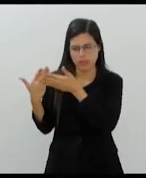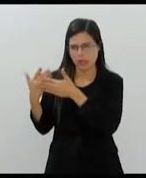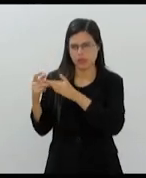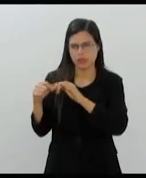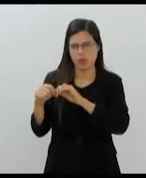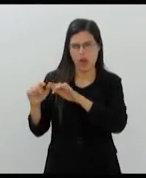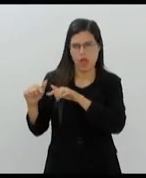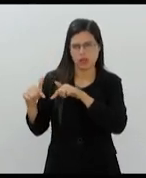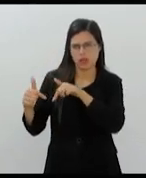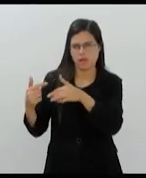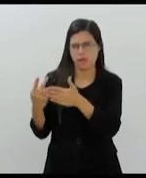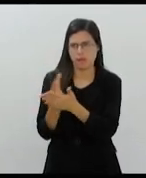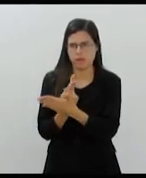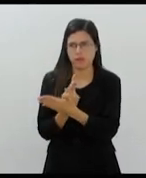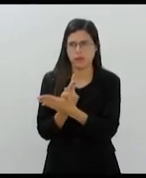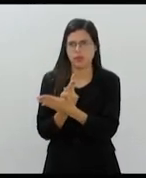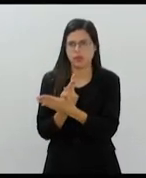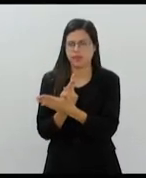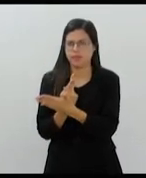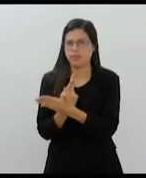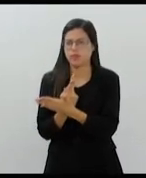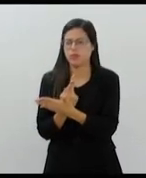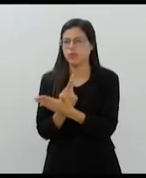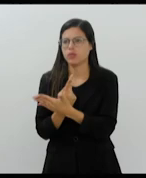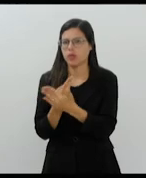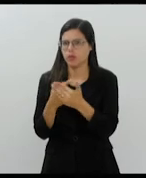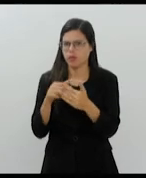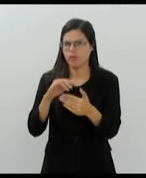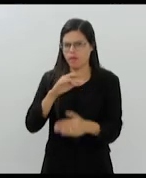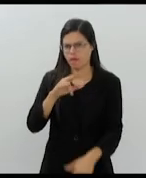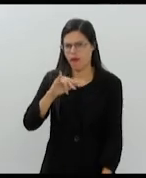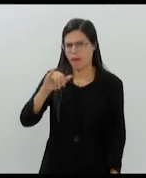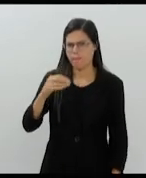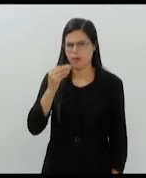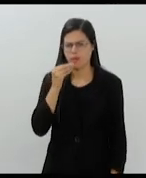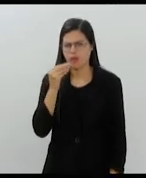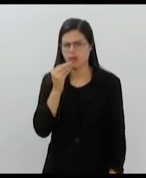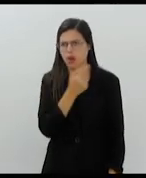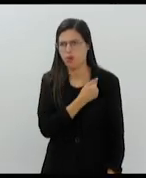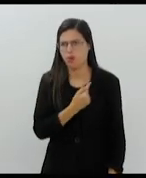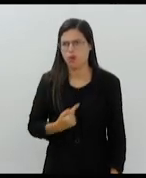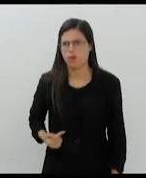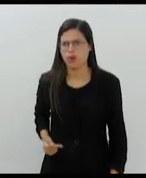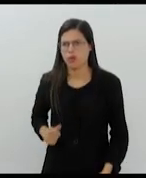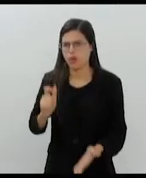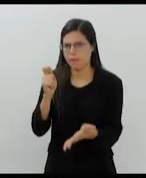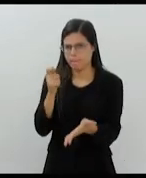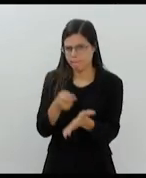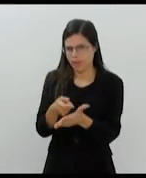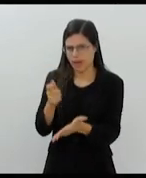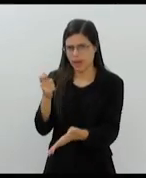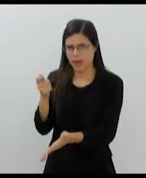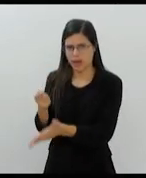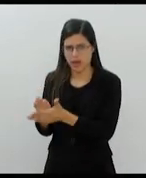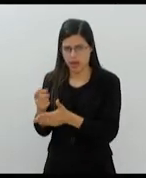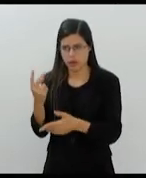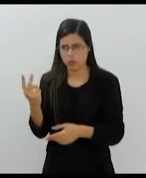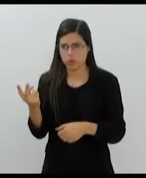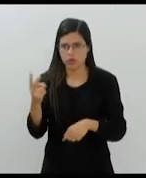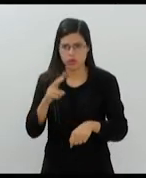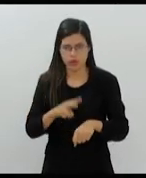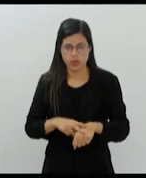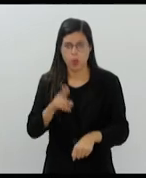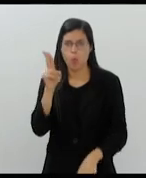anteriormente será reaproveitado pelo governo e pagaremos duas vezes? É